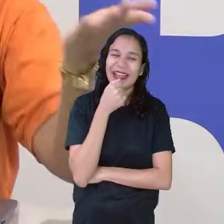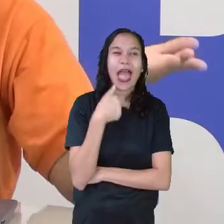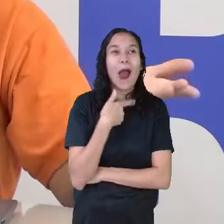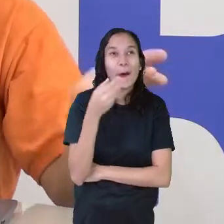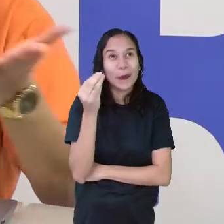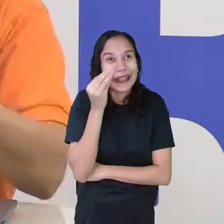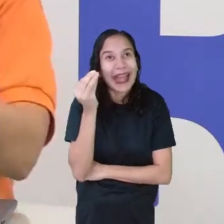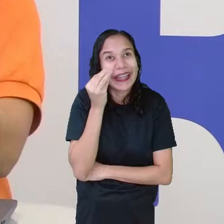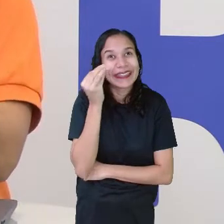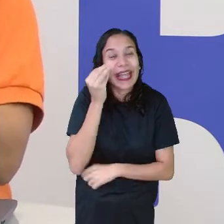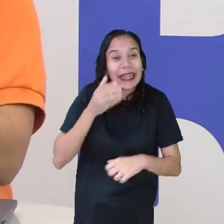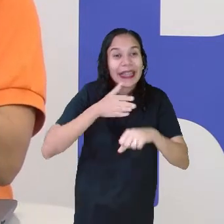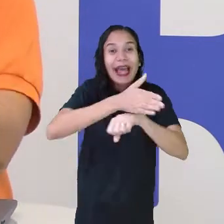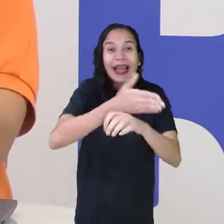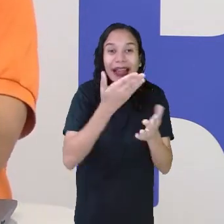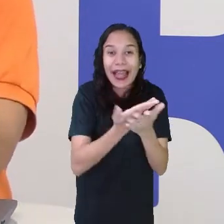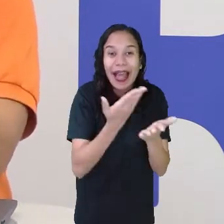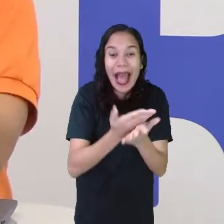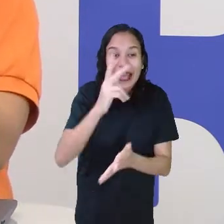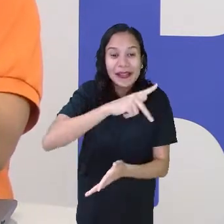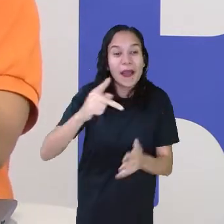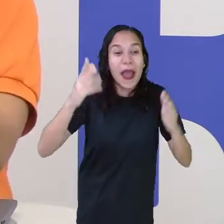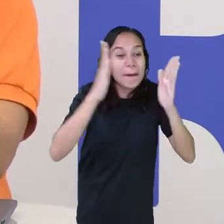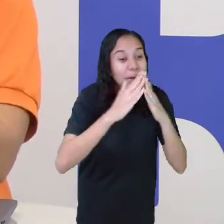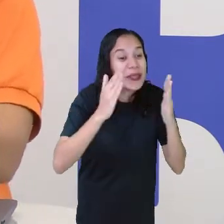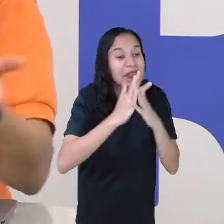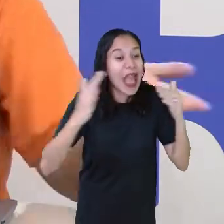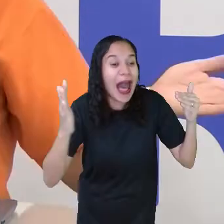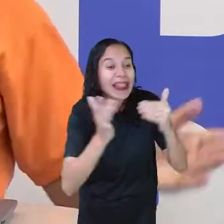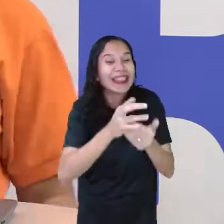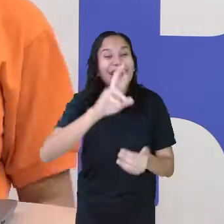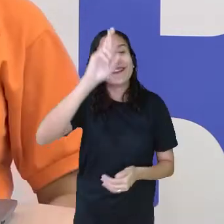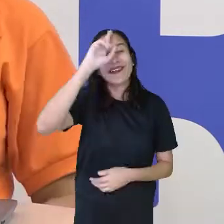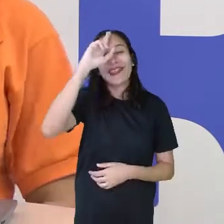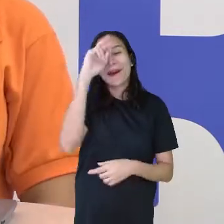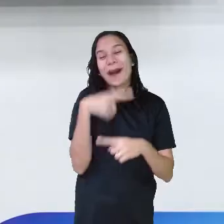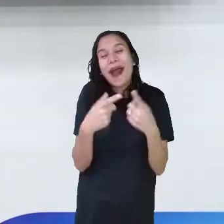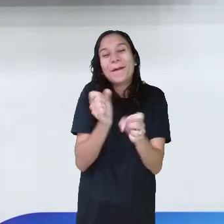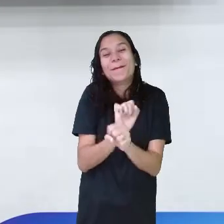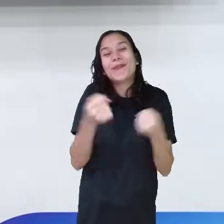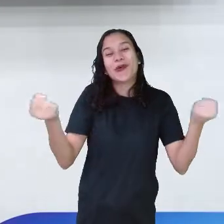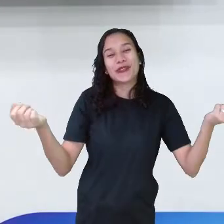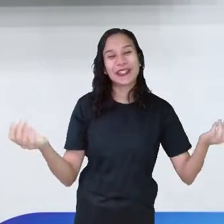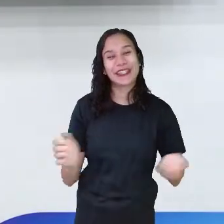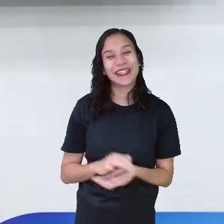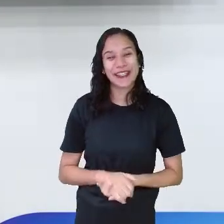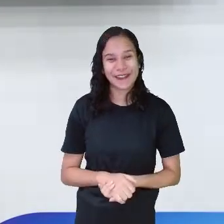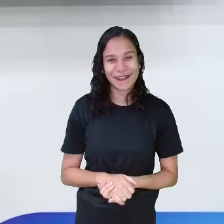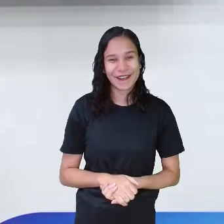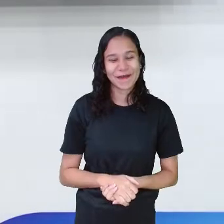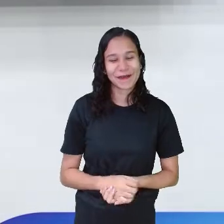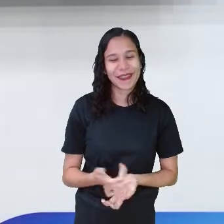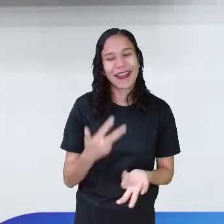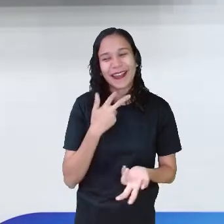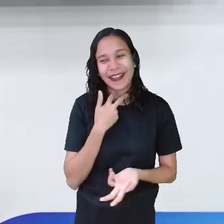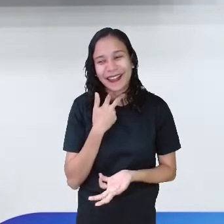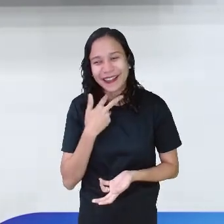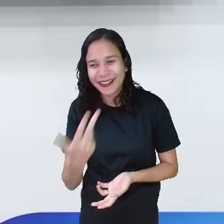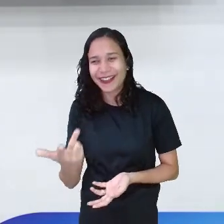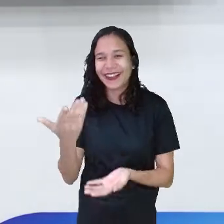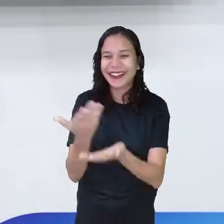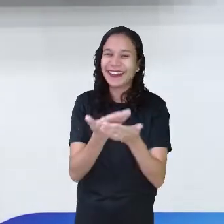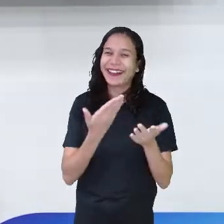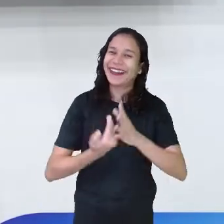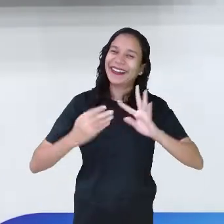tentei né? invadir a aula da professora pedindo Faz para ficar parte. até meio-dia. Faz mas parte. A aula é nossa. Não A aula funcionou. é sua, a aula é nossa, a aula é de